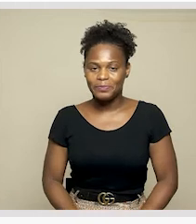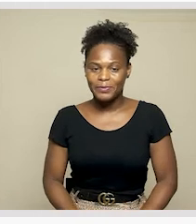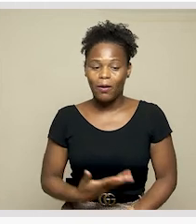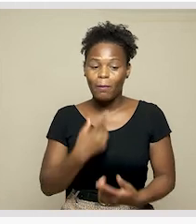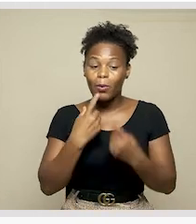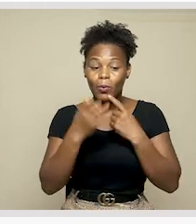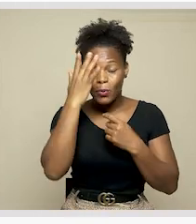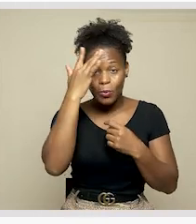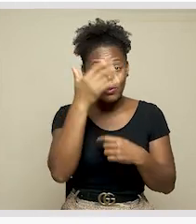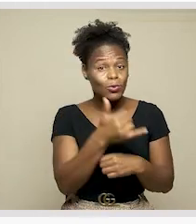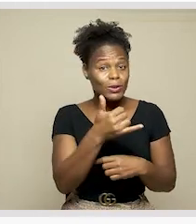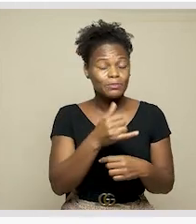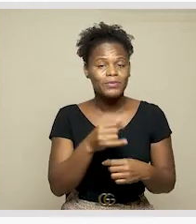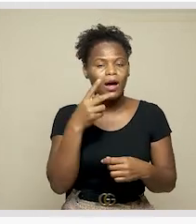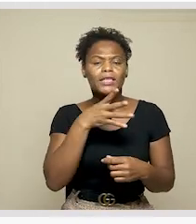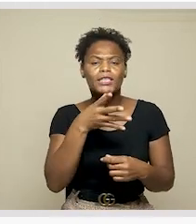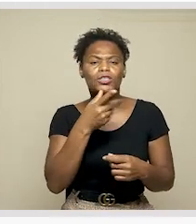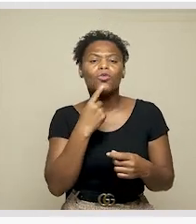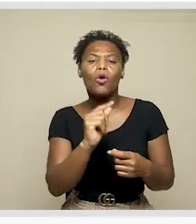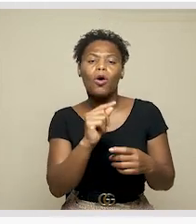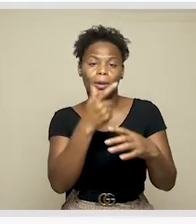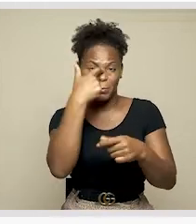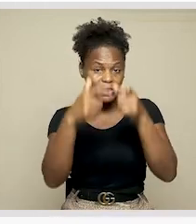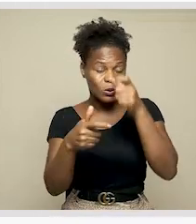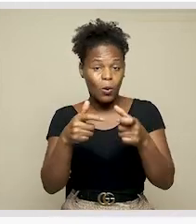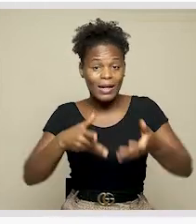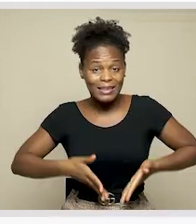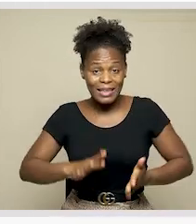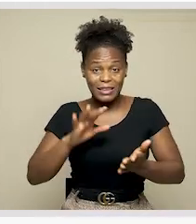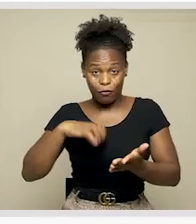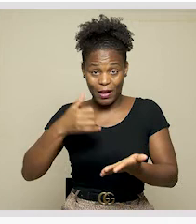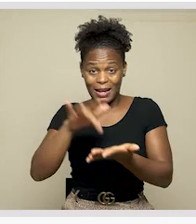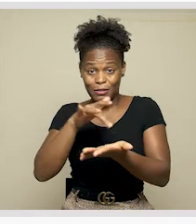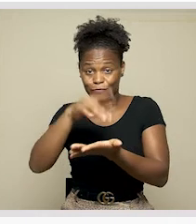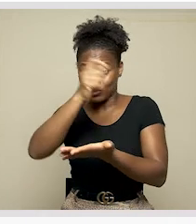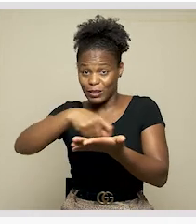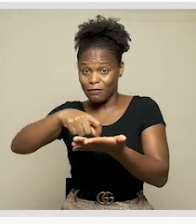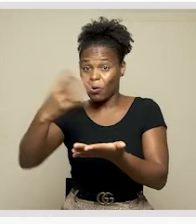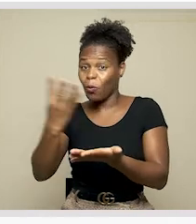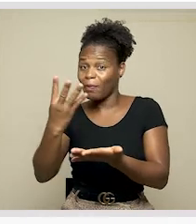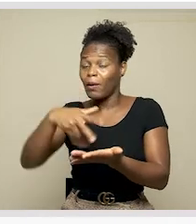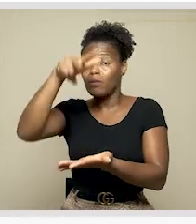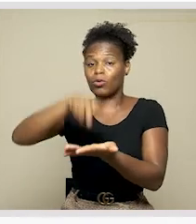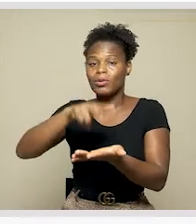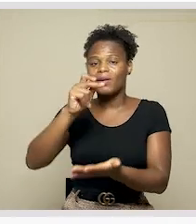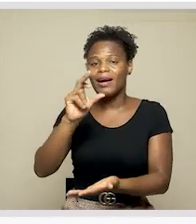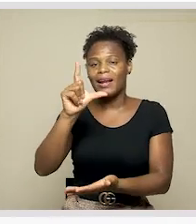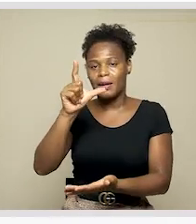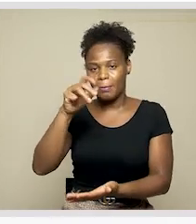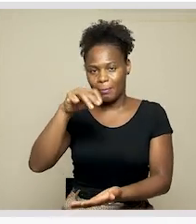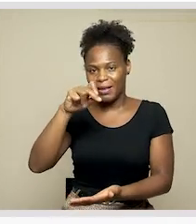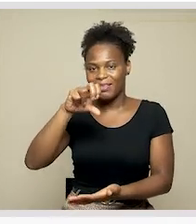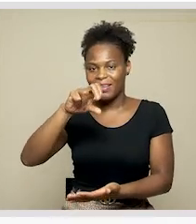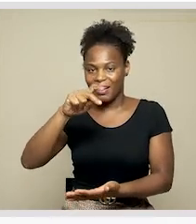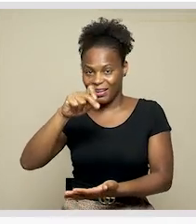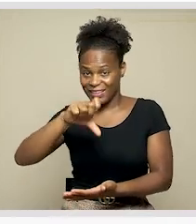1842. Pergunta 2, indique nomes de 4 autores cabo-verdianos que publicaram no Almanaque